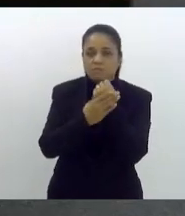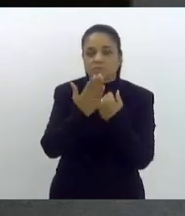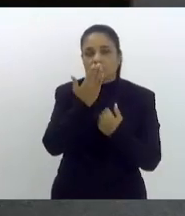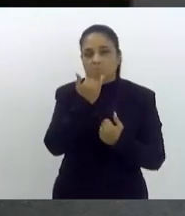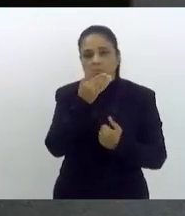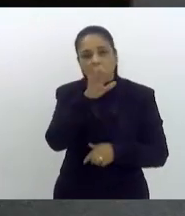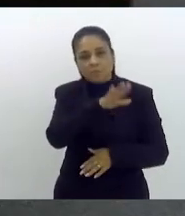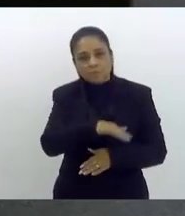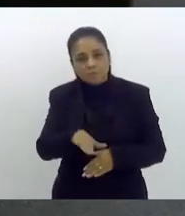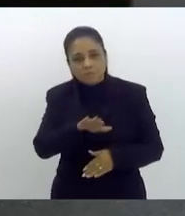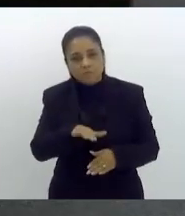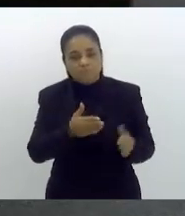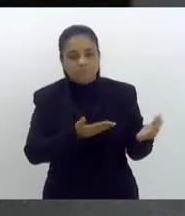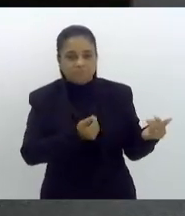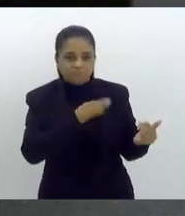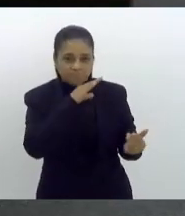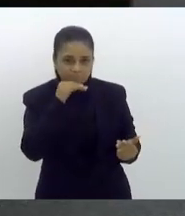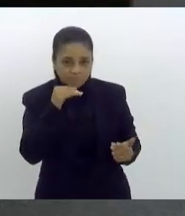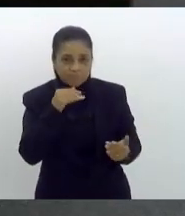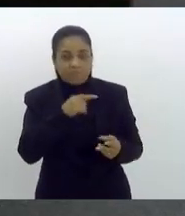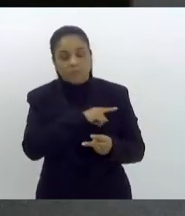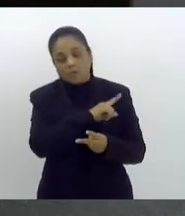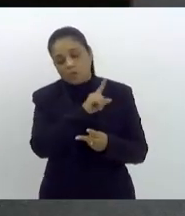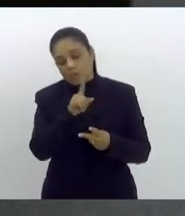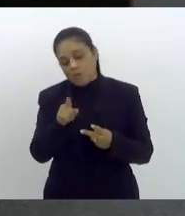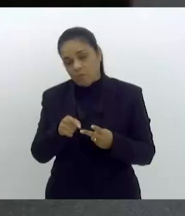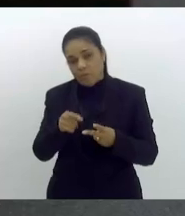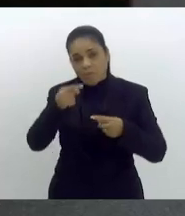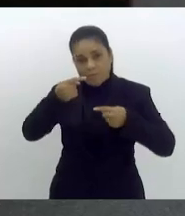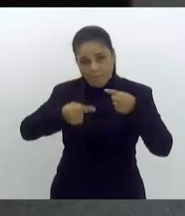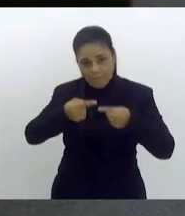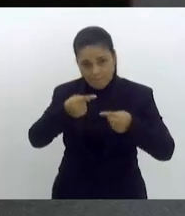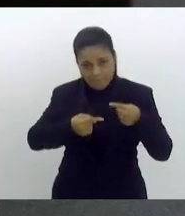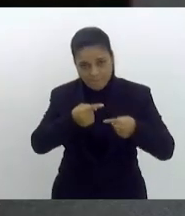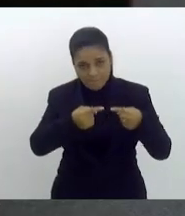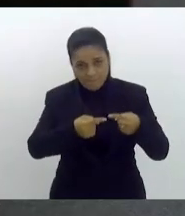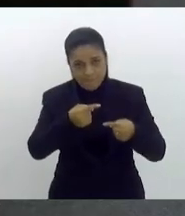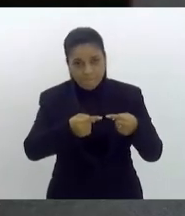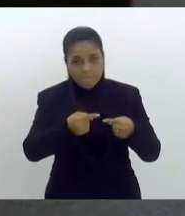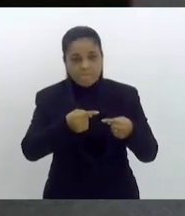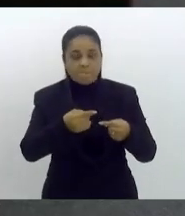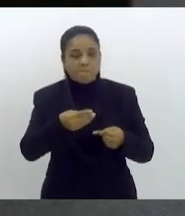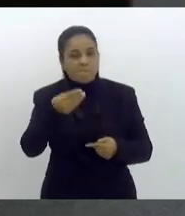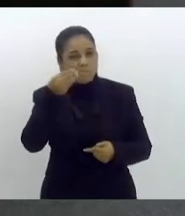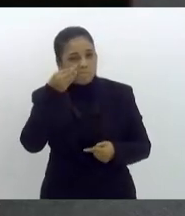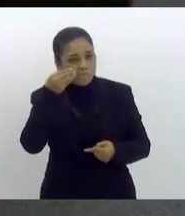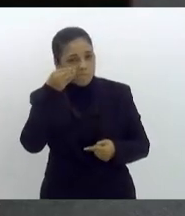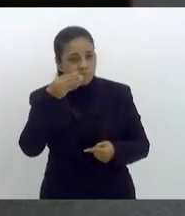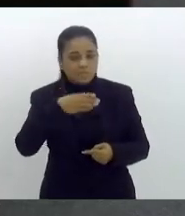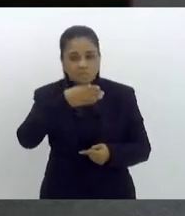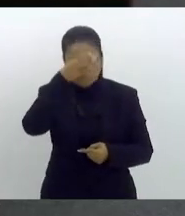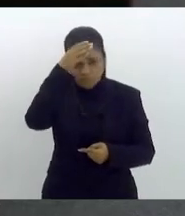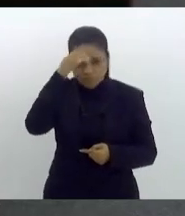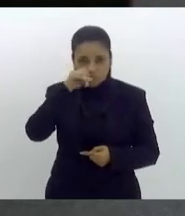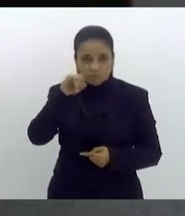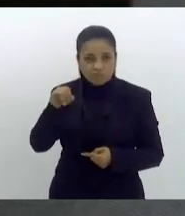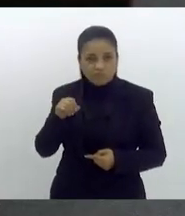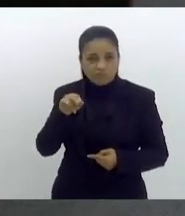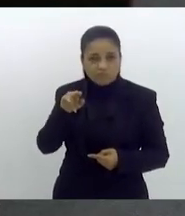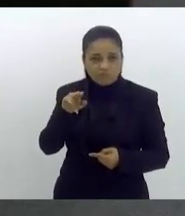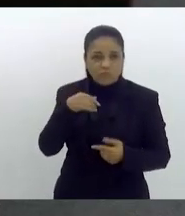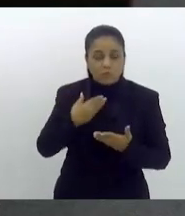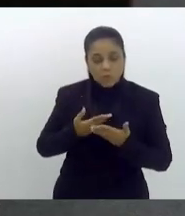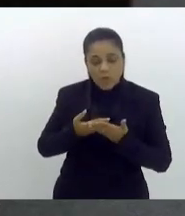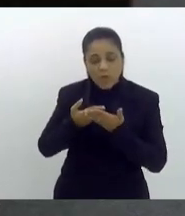nossas crianças e adolescentes um outro debate que eu tava tentando deputada tia Ju porque vi que